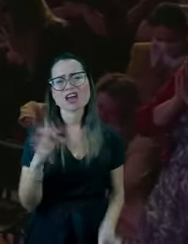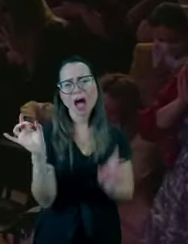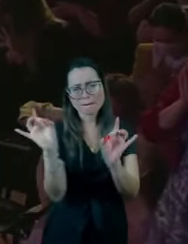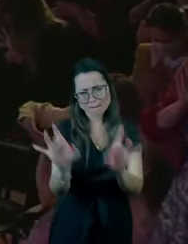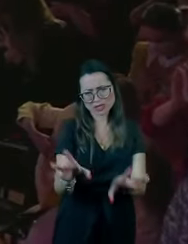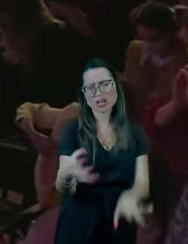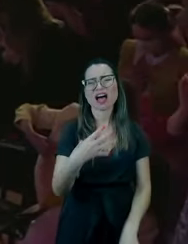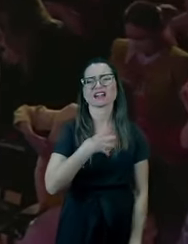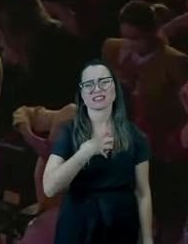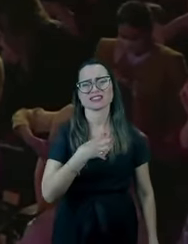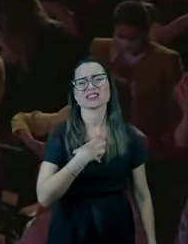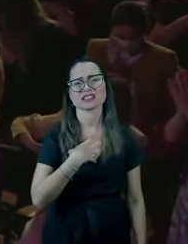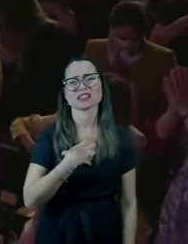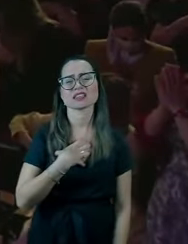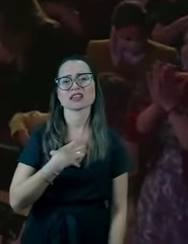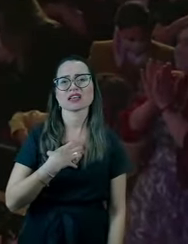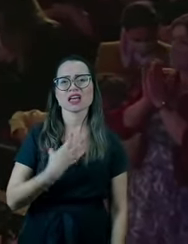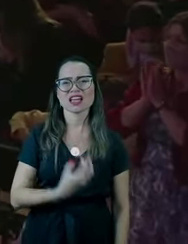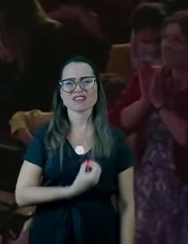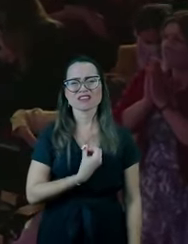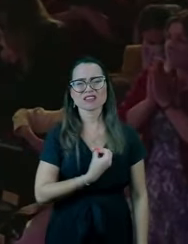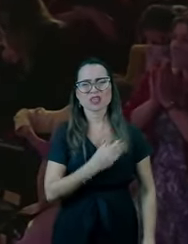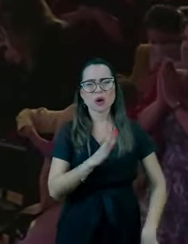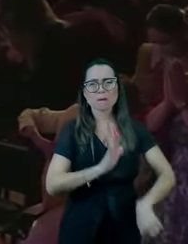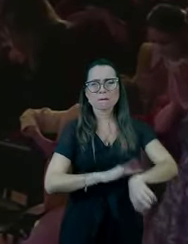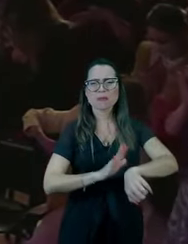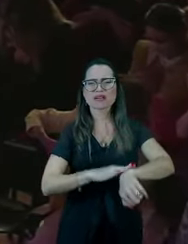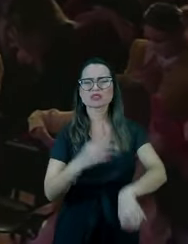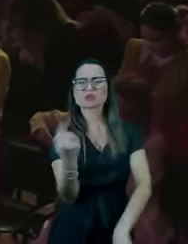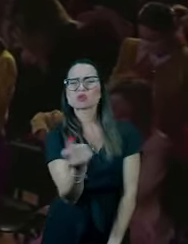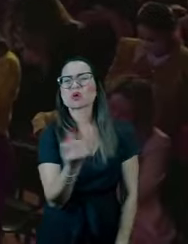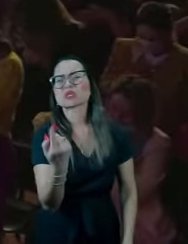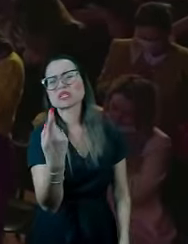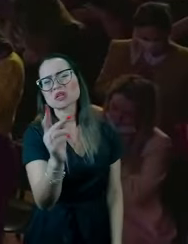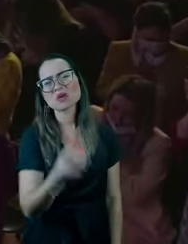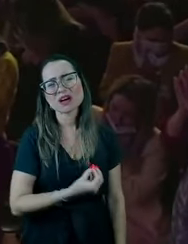Você está vivendo um dos momentos mais solitários da sua vida.